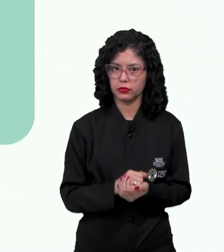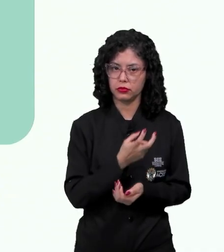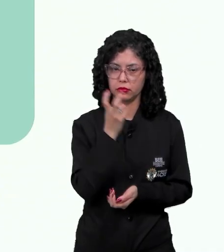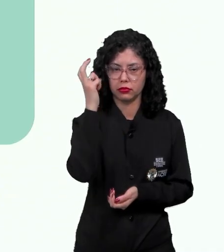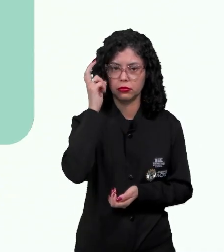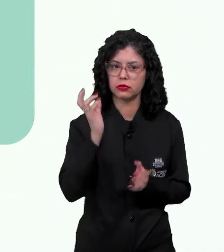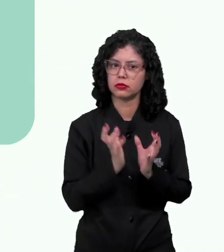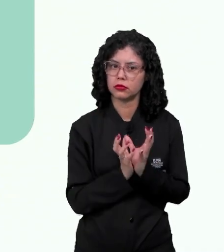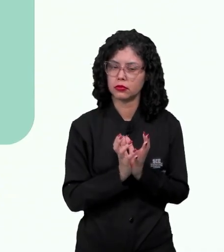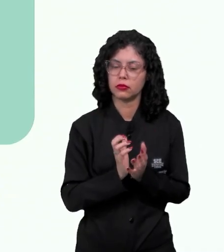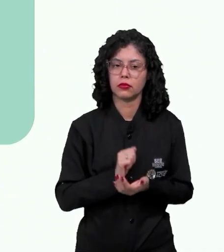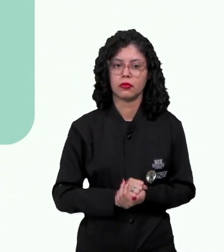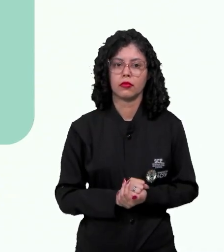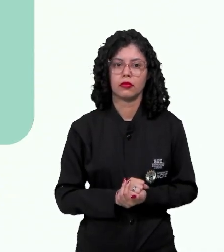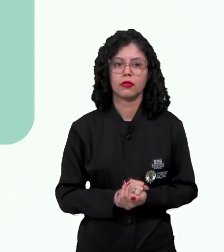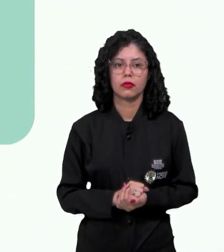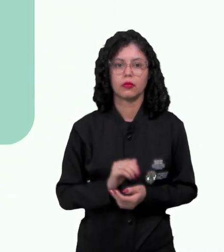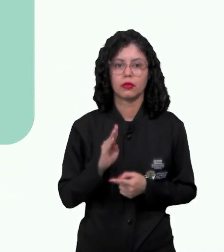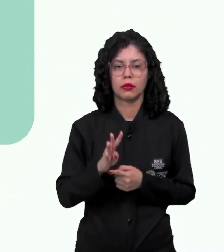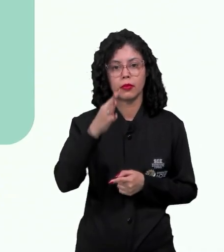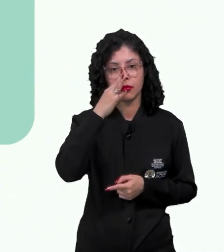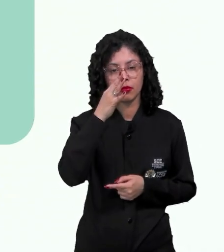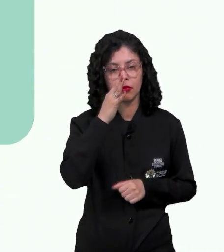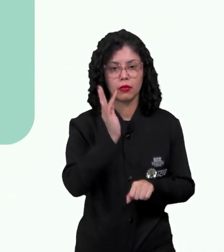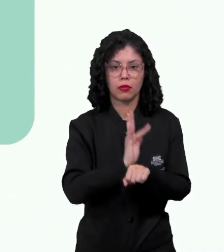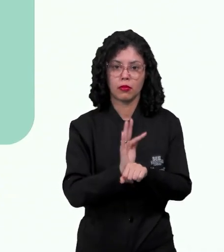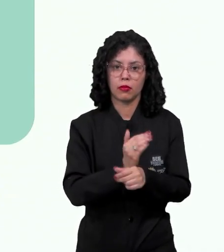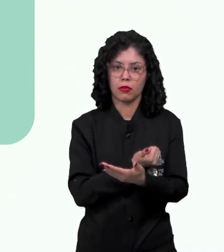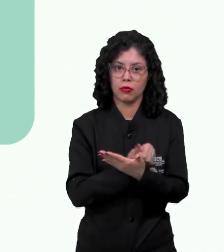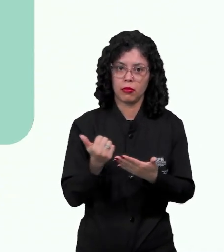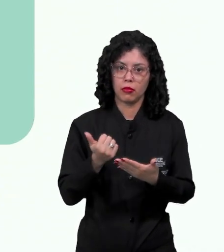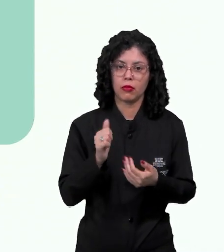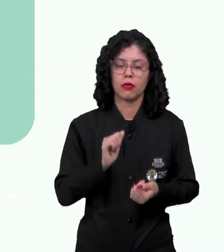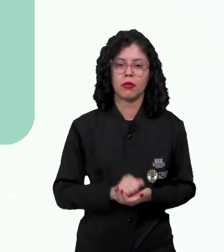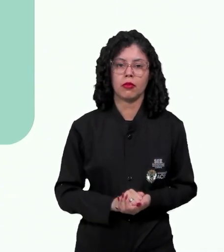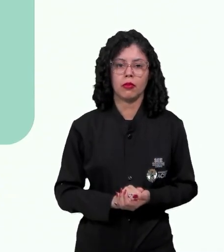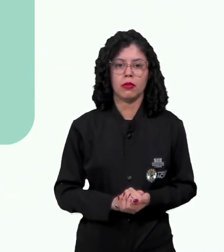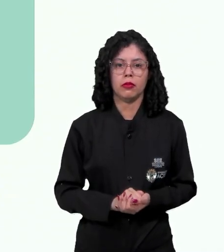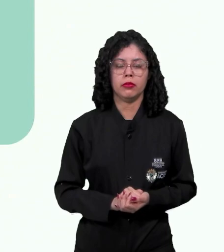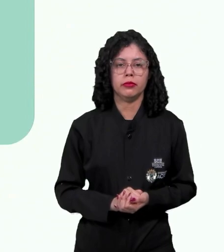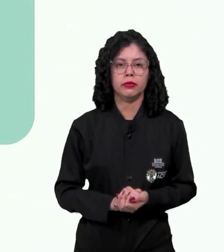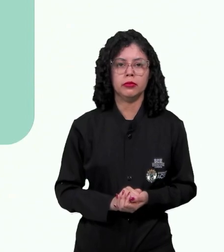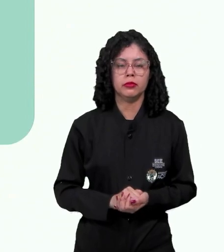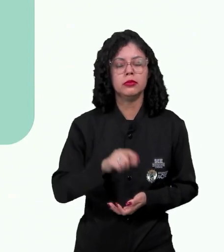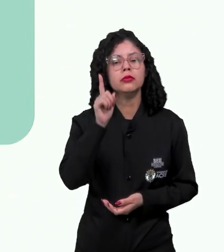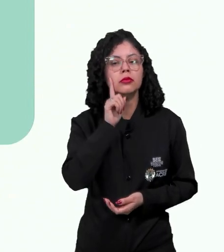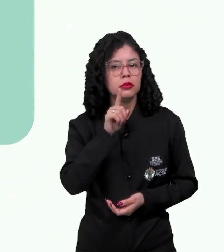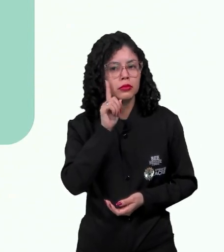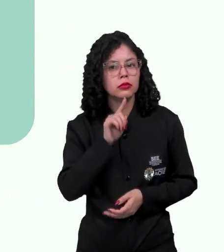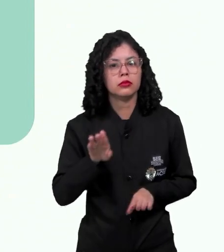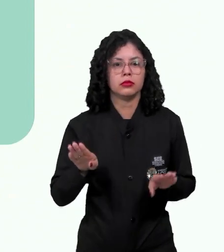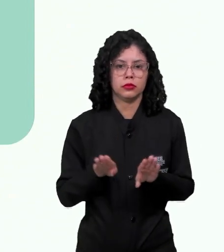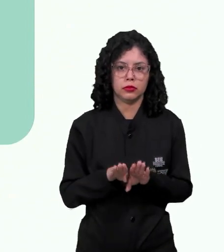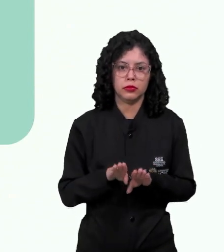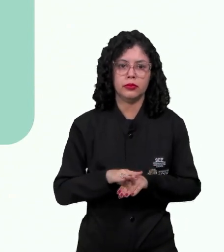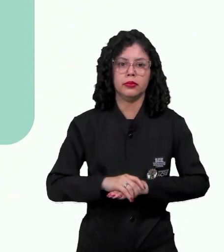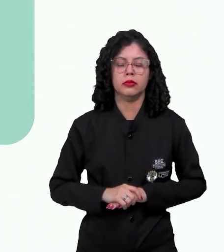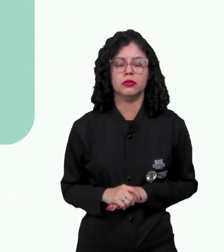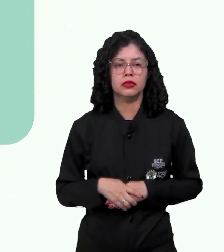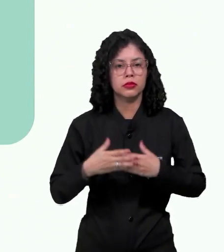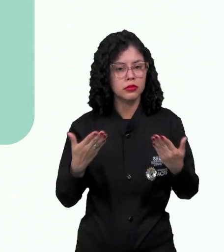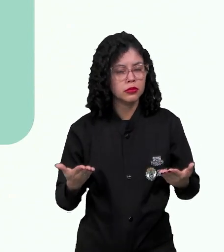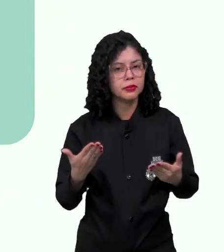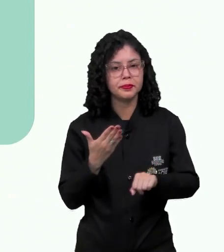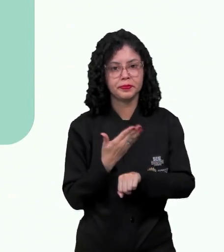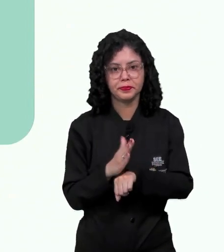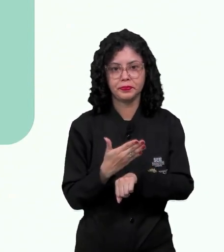cultural coletiva? Letra B. Assistir a filmes de ação norte-americanos. Será que isso